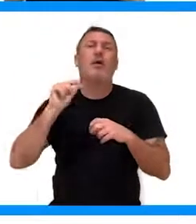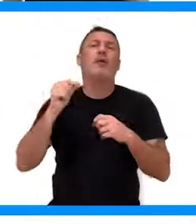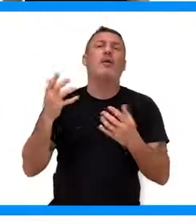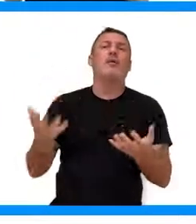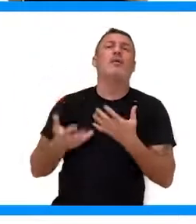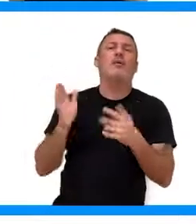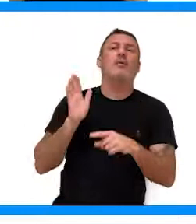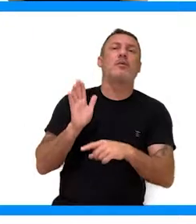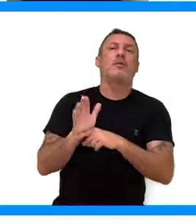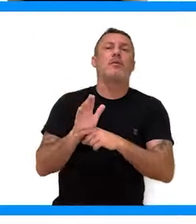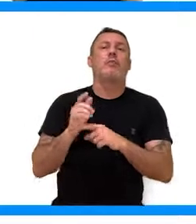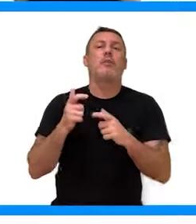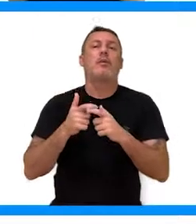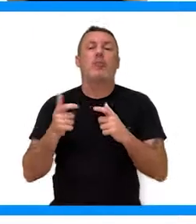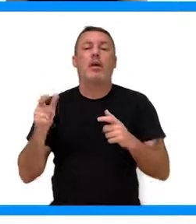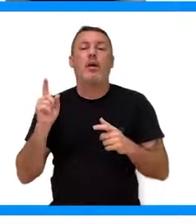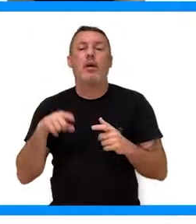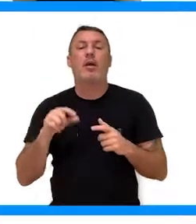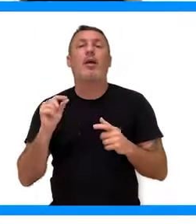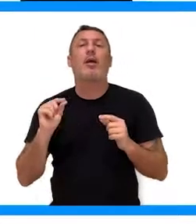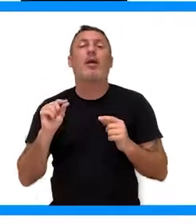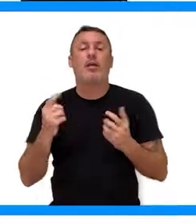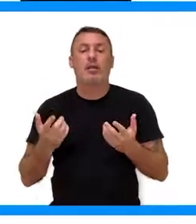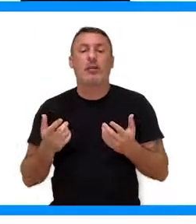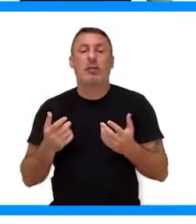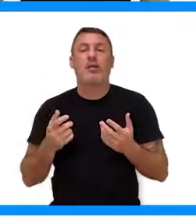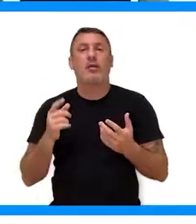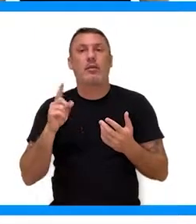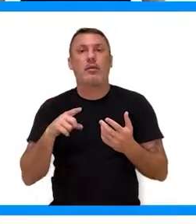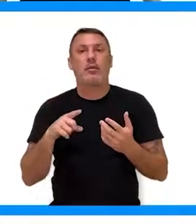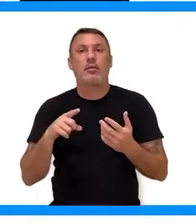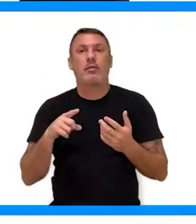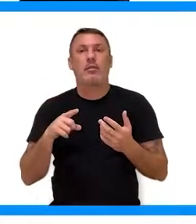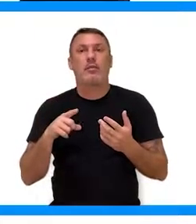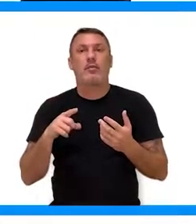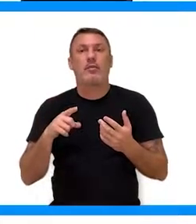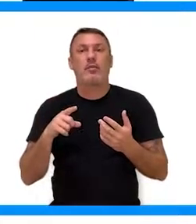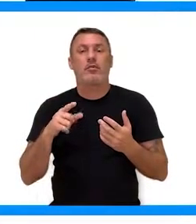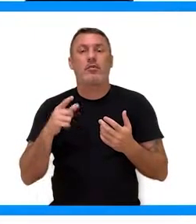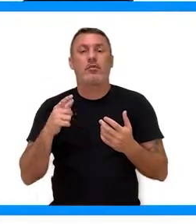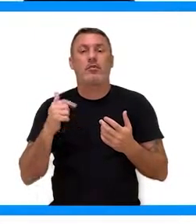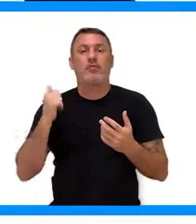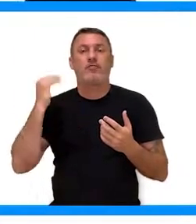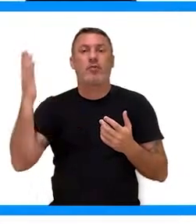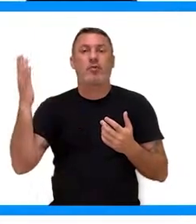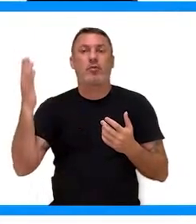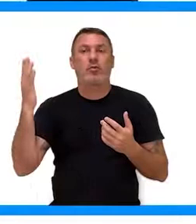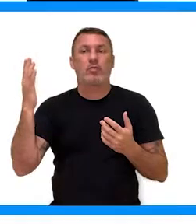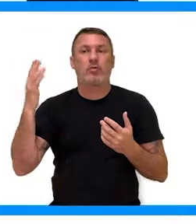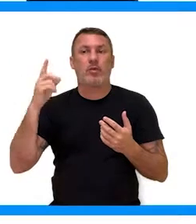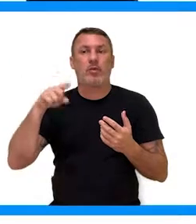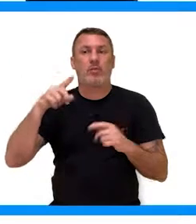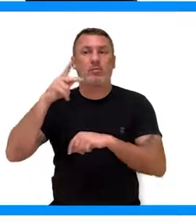hoje, ela é incentivada pela demanda crescente de onde? No mercado